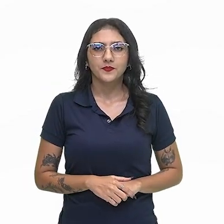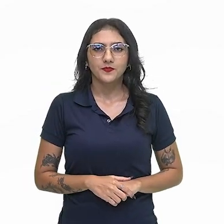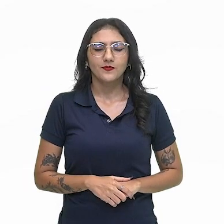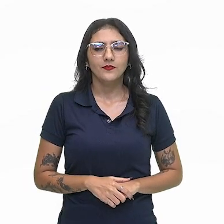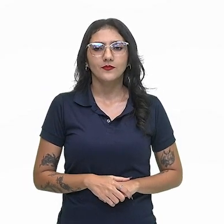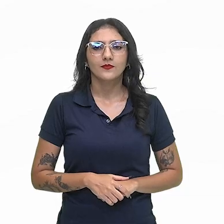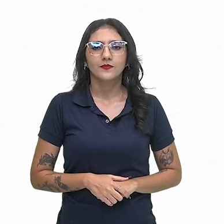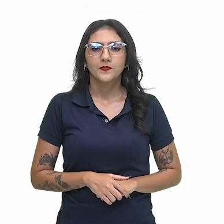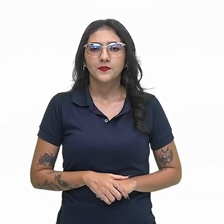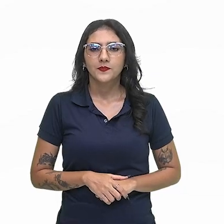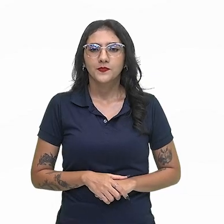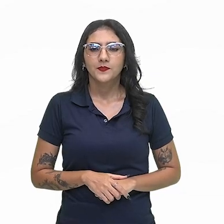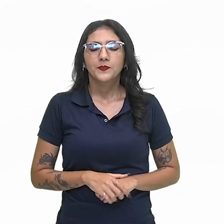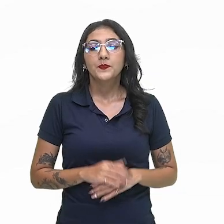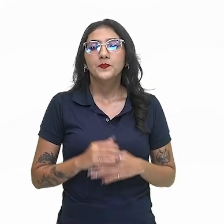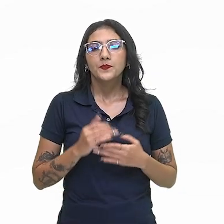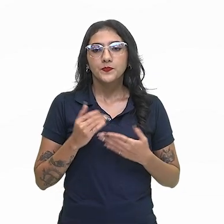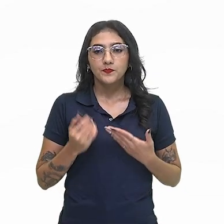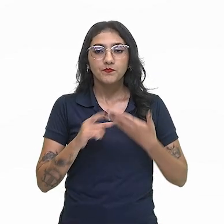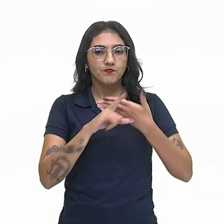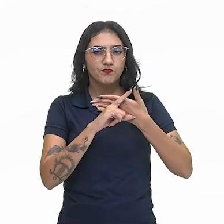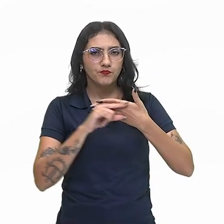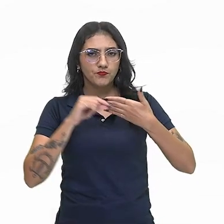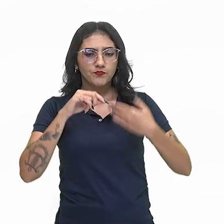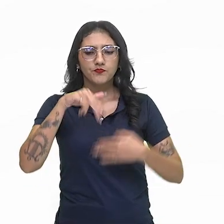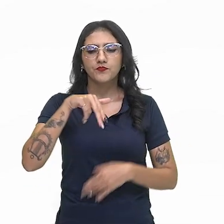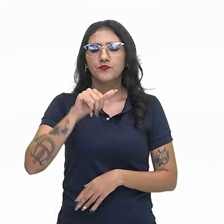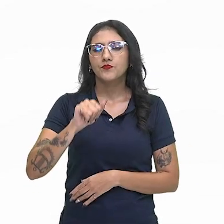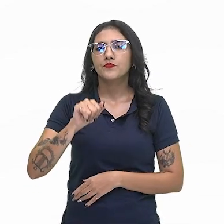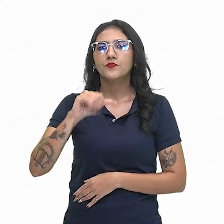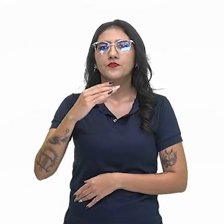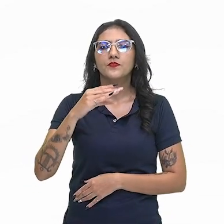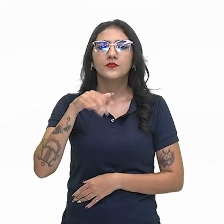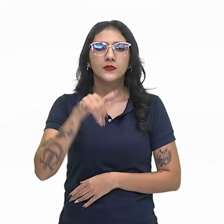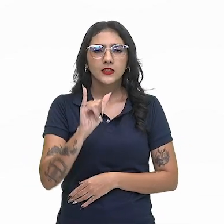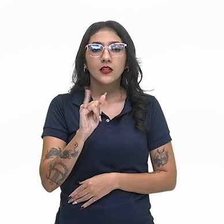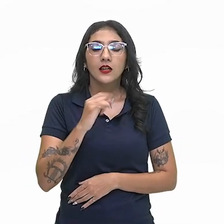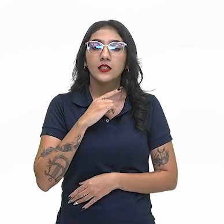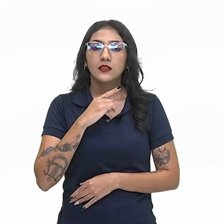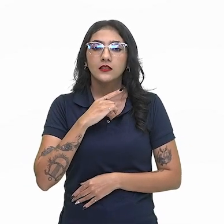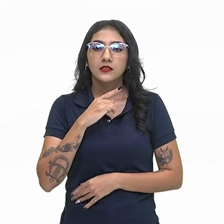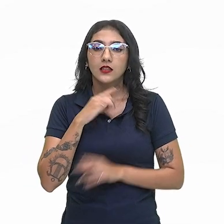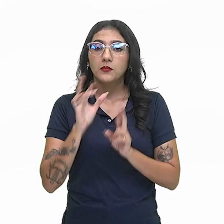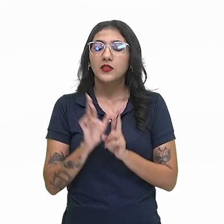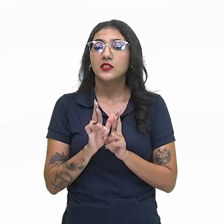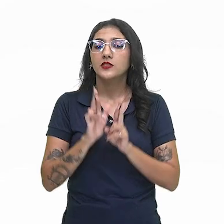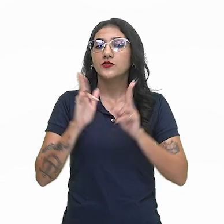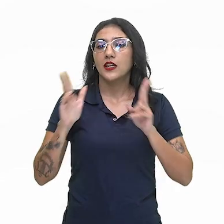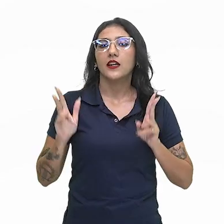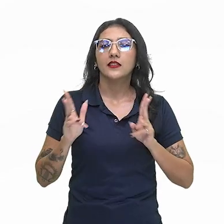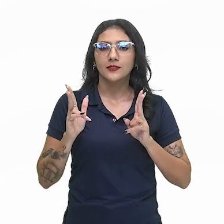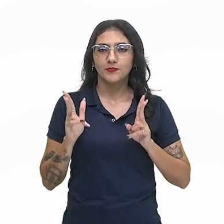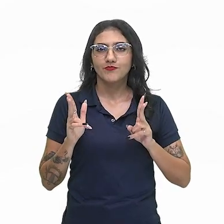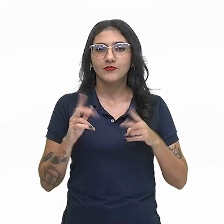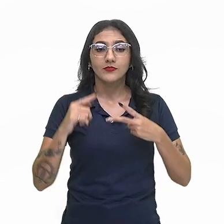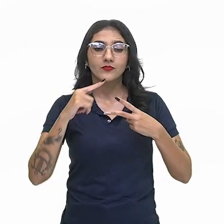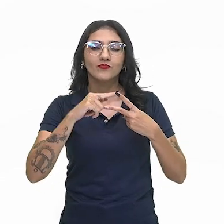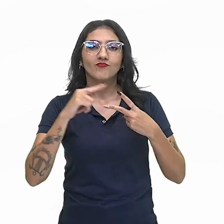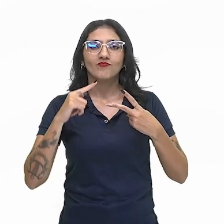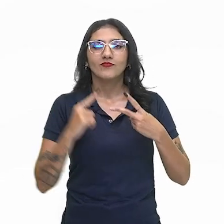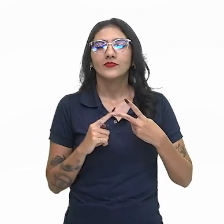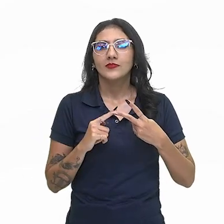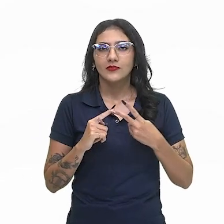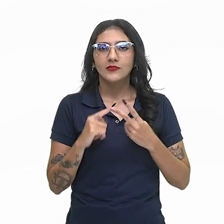filósofa norte-americana Nancy Fraser, há uma distinção entre os dois tipos de